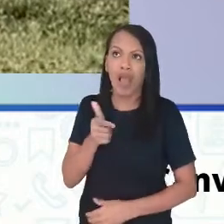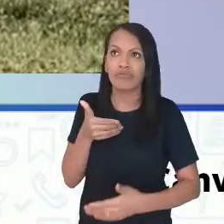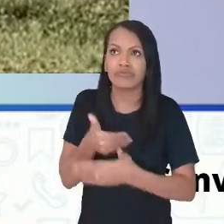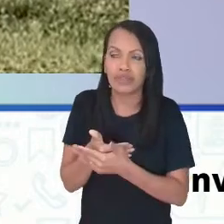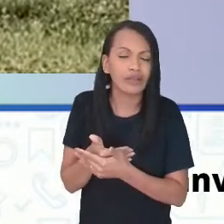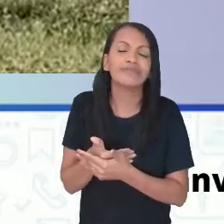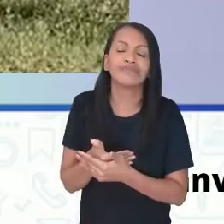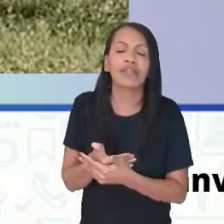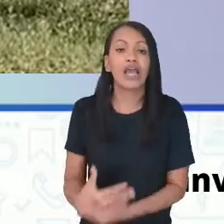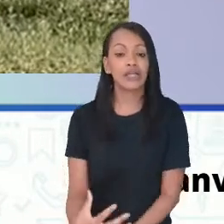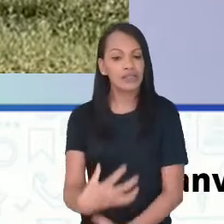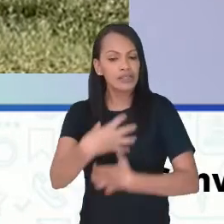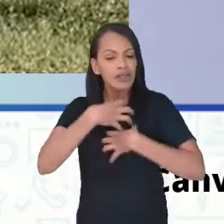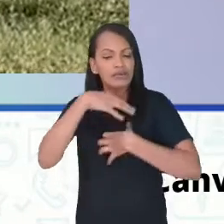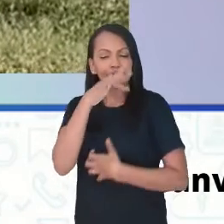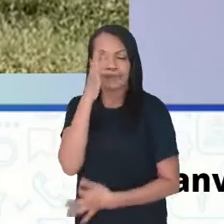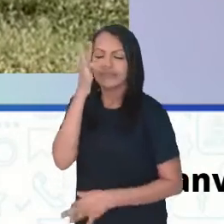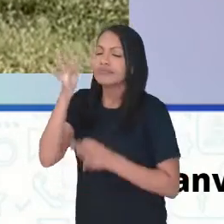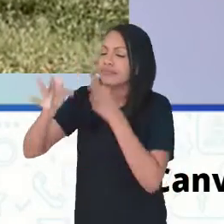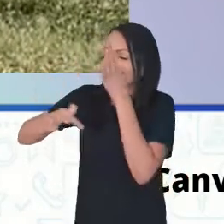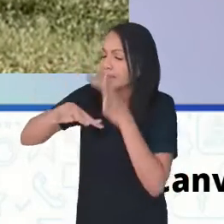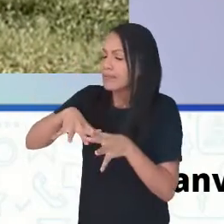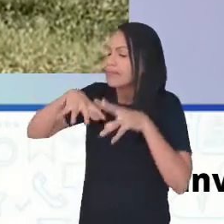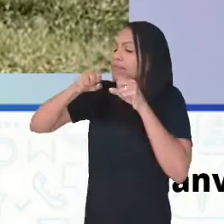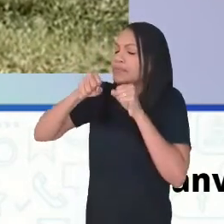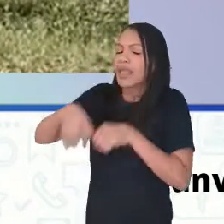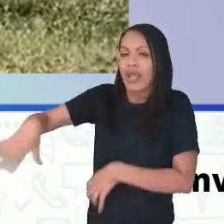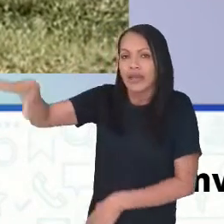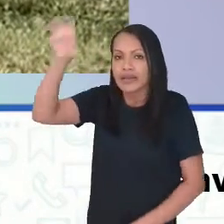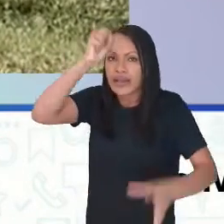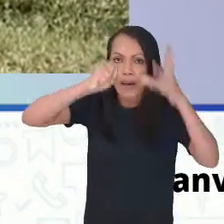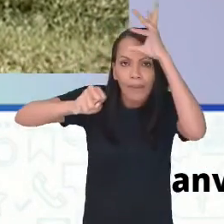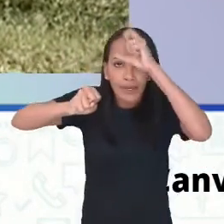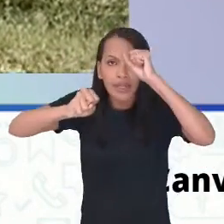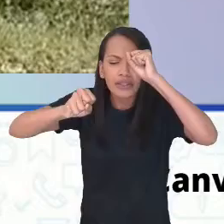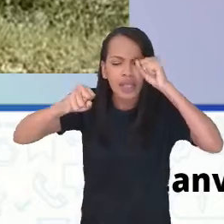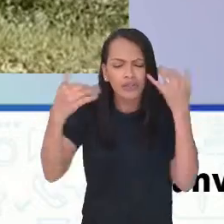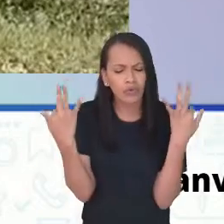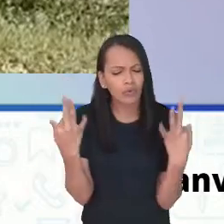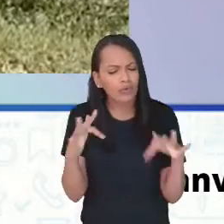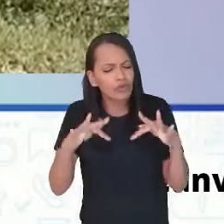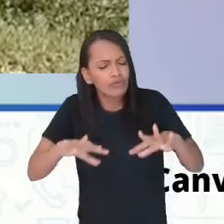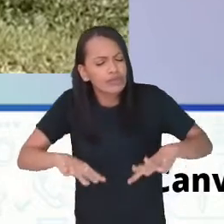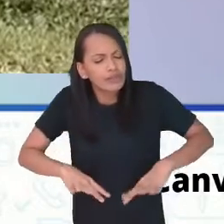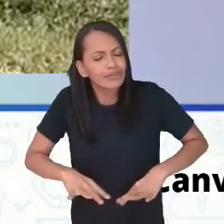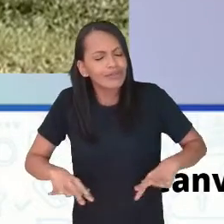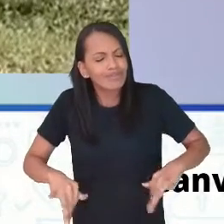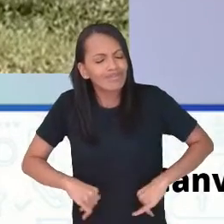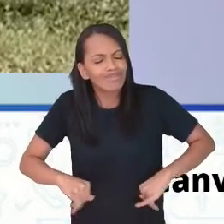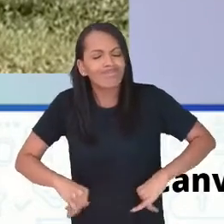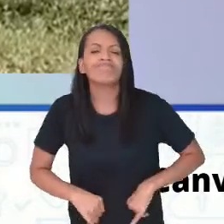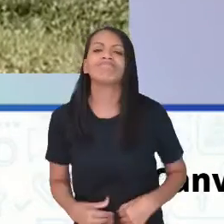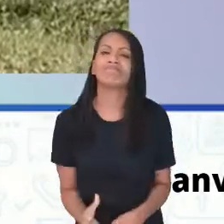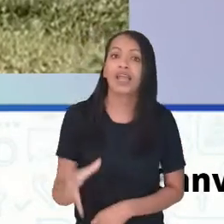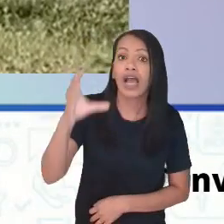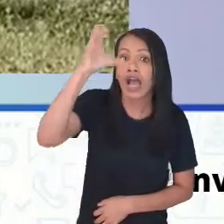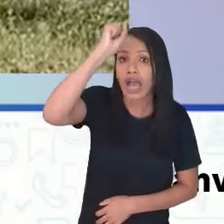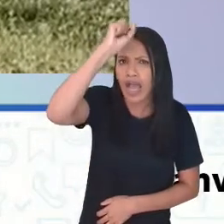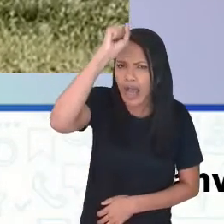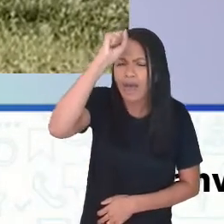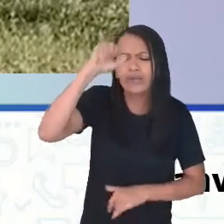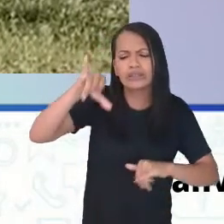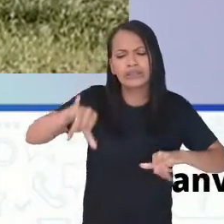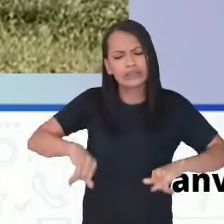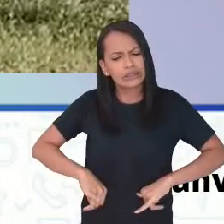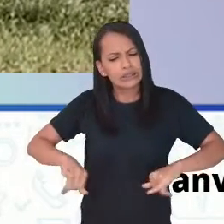das flores e aprendendo com as dores causadas por cada espinho. Aprenda com cada dor e